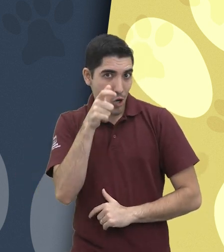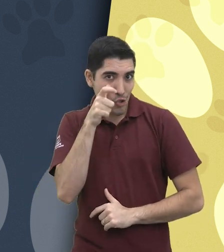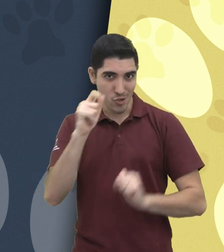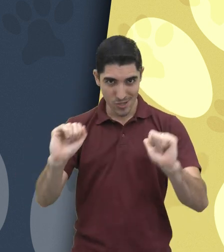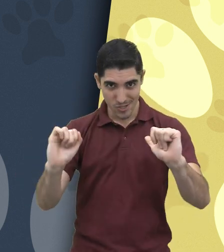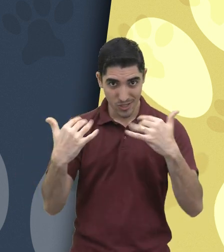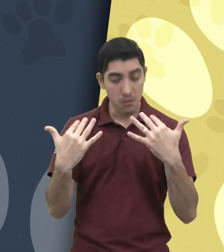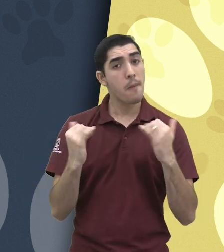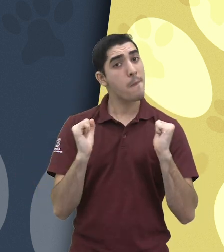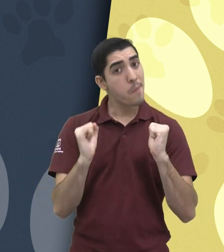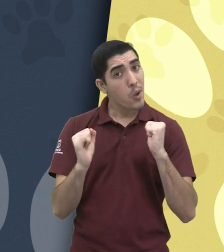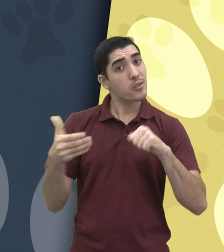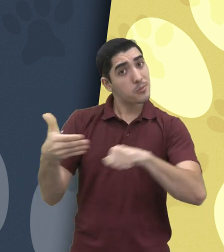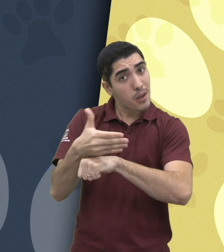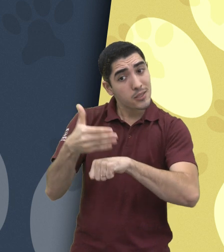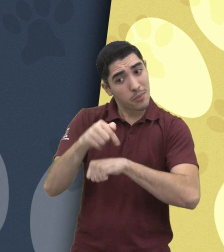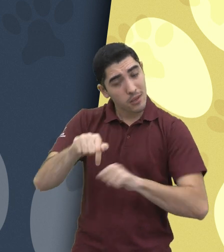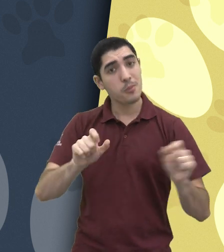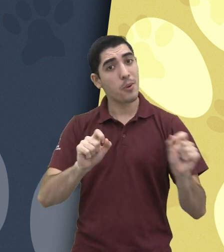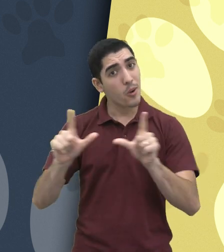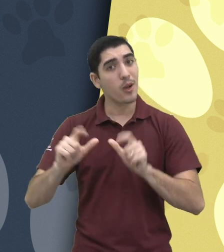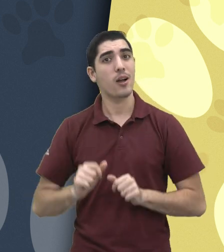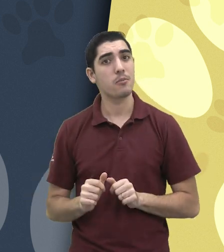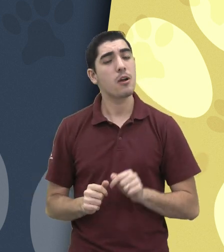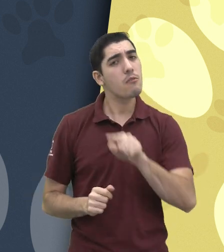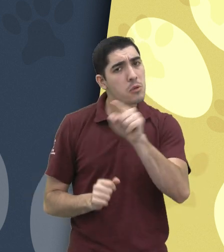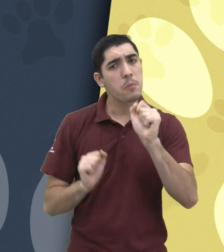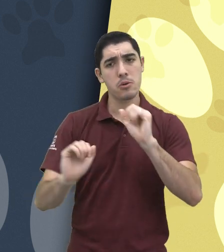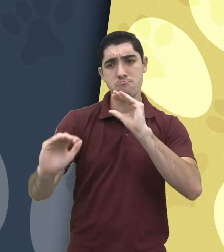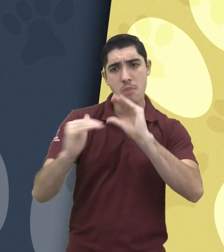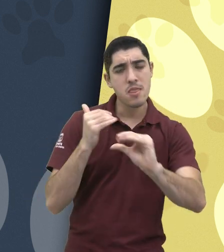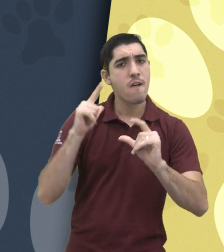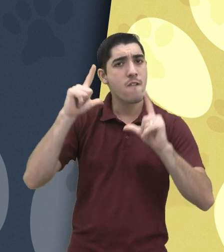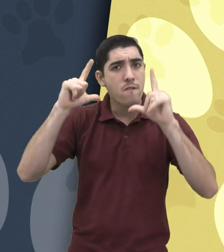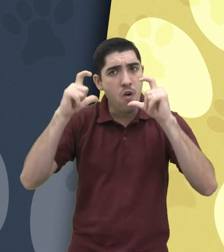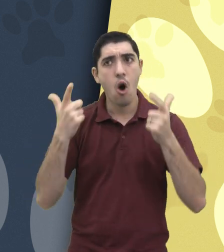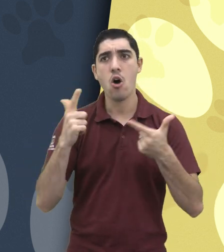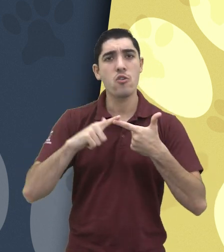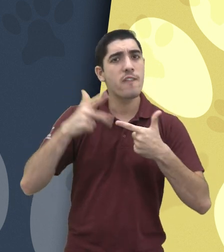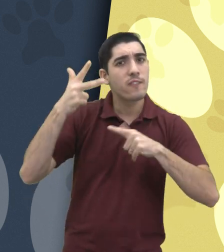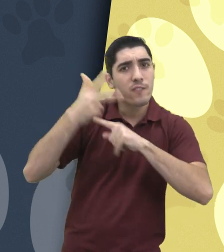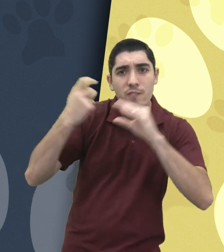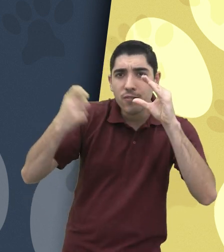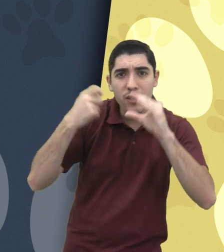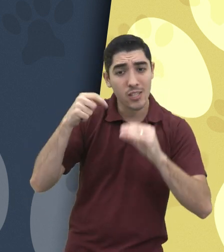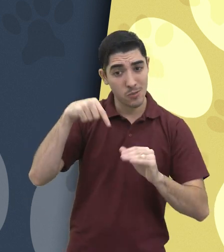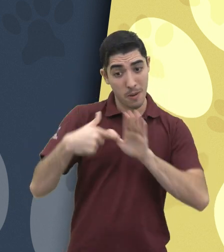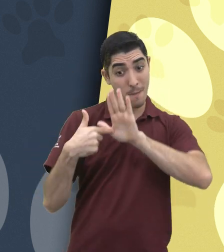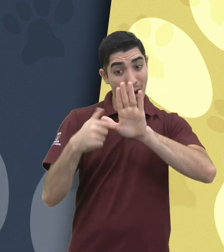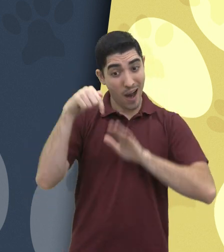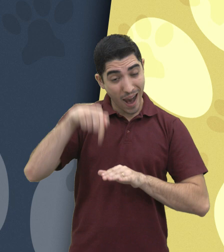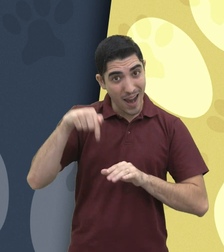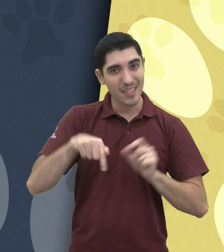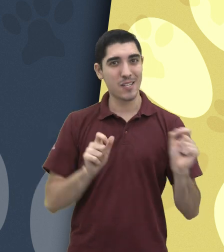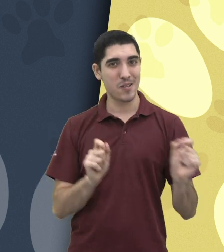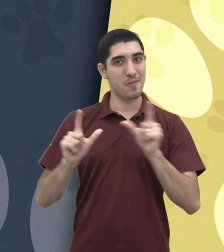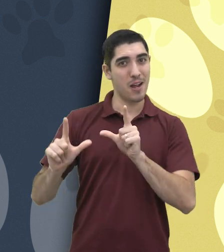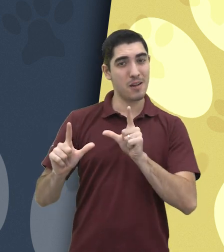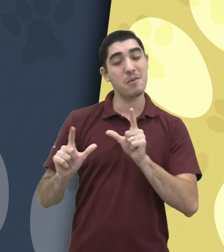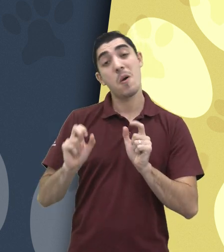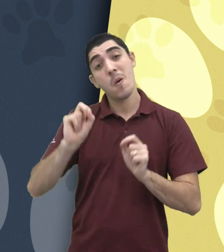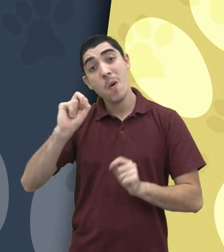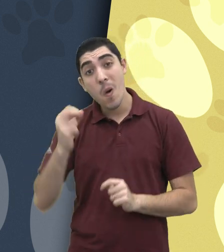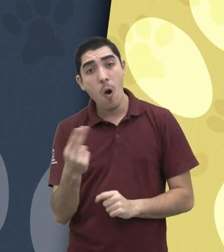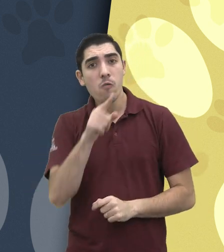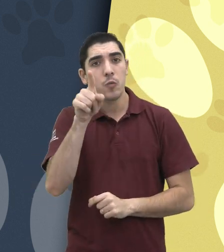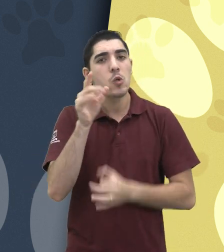você que está assistindo também pode participar do nosso programa. Seja enviando fotos e vídeos dos seus pets para eles aparecerem aqui no feed da